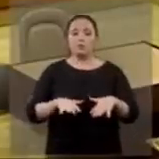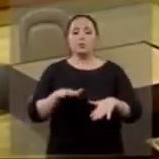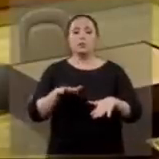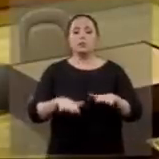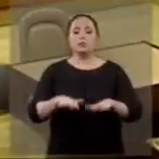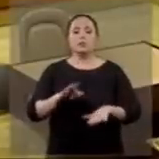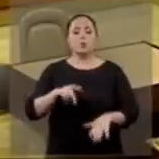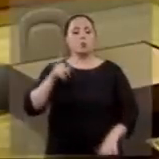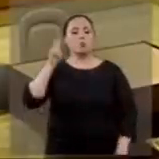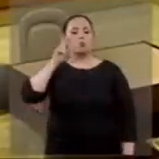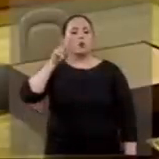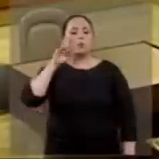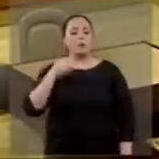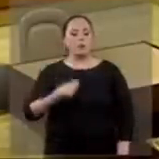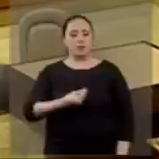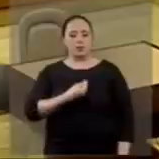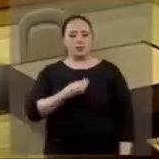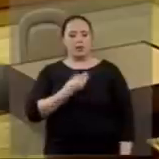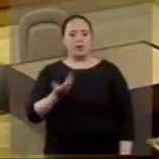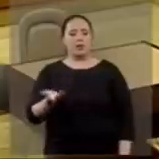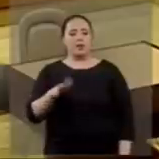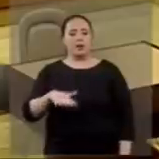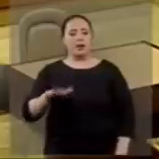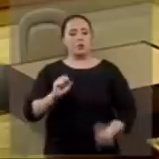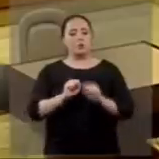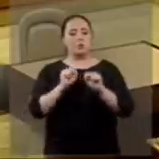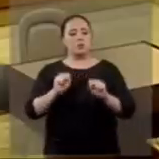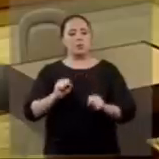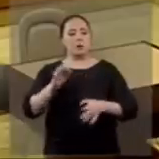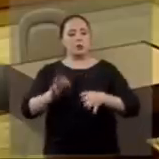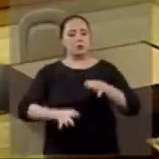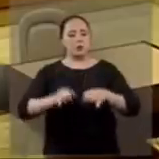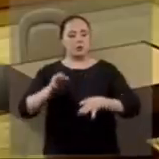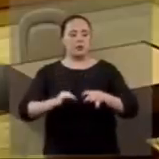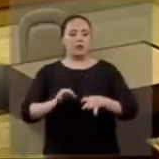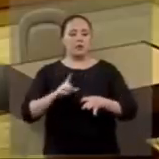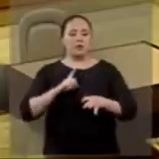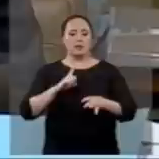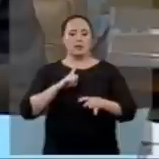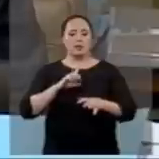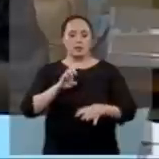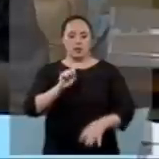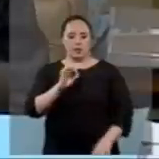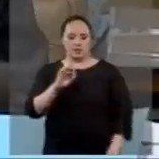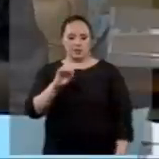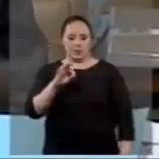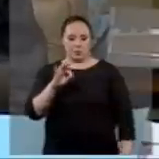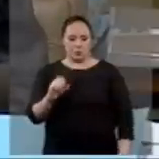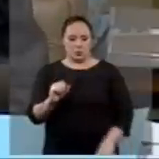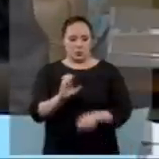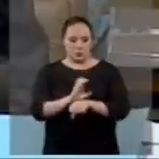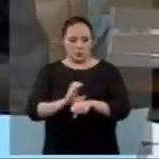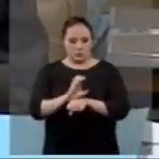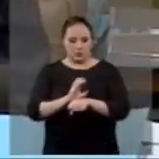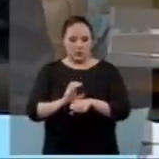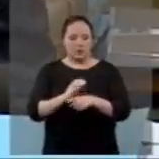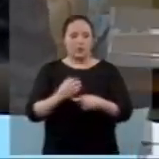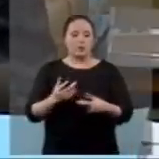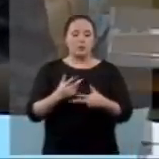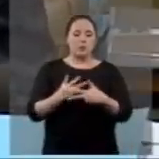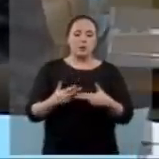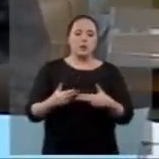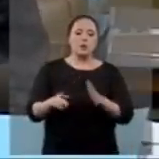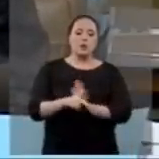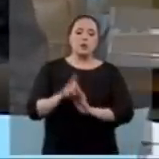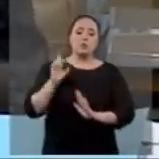deslembradas da existência em nosso sistema jurídico de um Estatuto Constitucional do Contribuinte, com substanciador